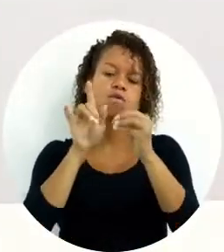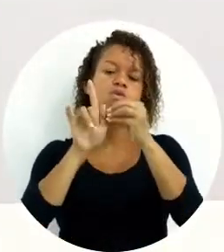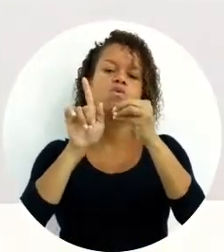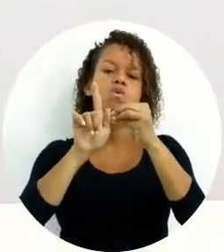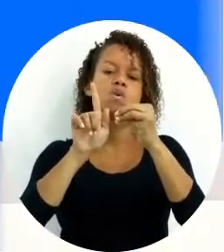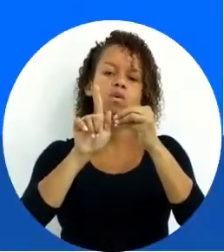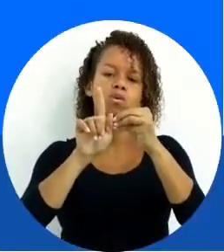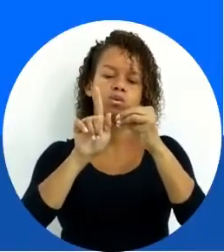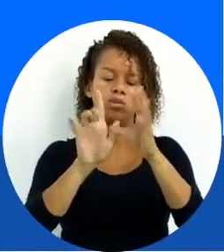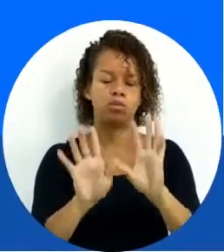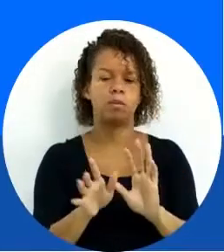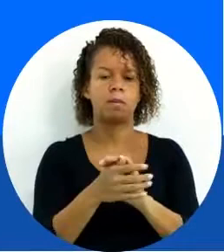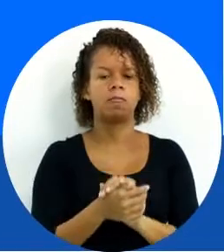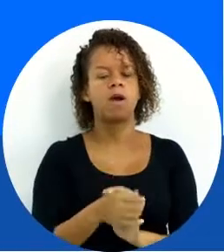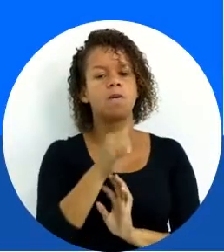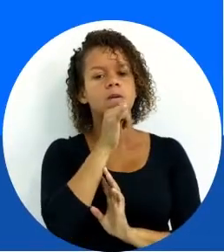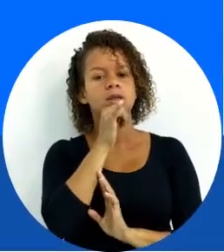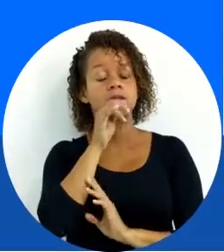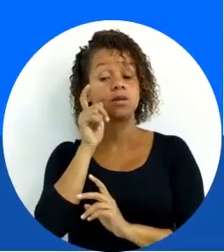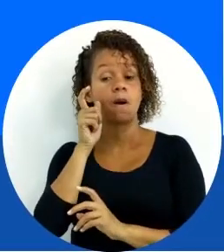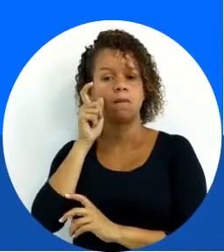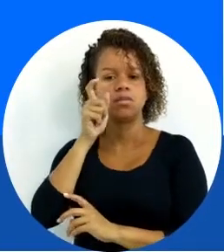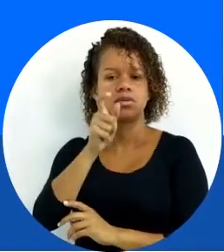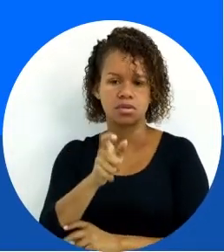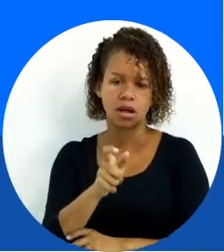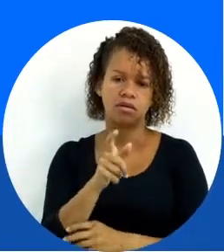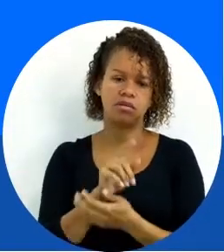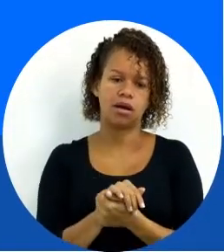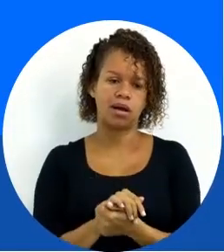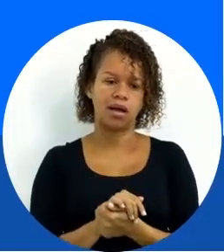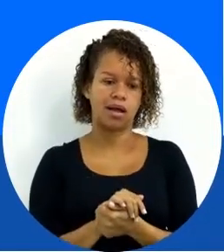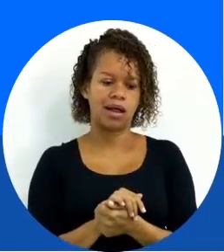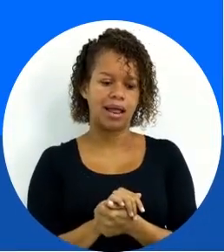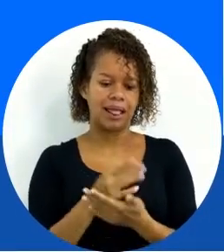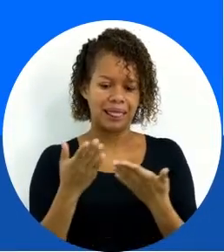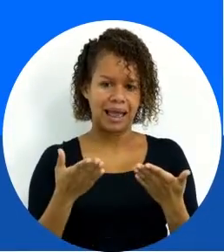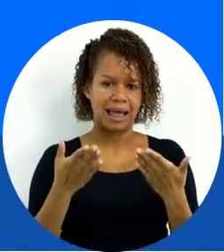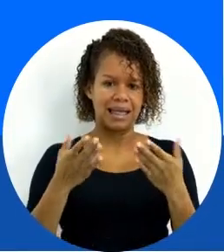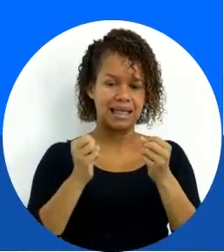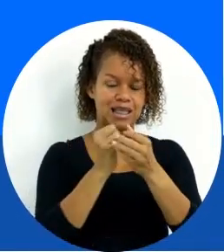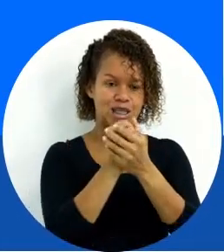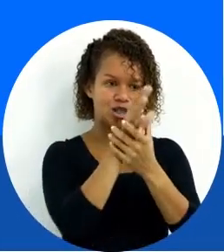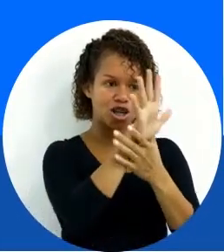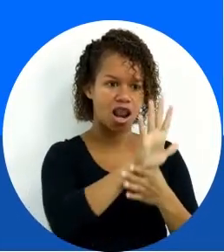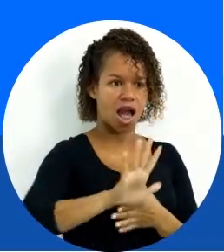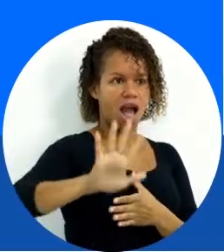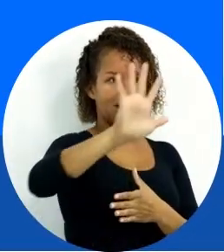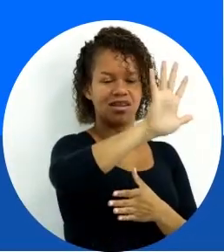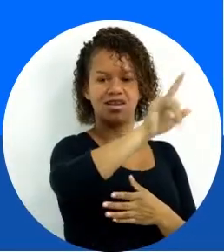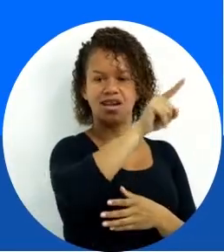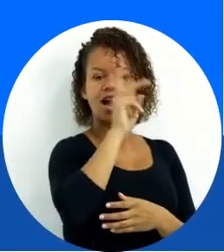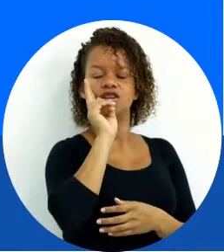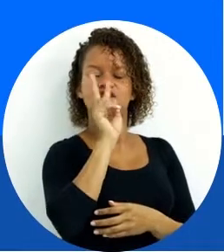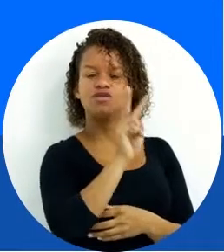exemplo. E como a gente observa aqui nesse slide, ele